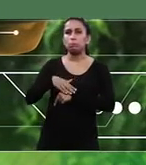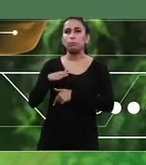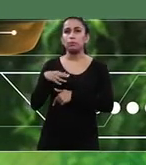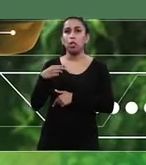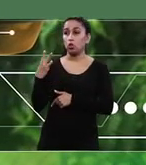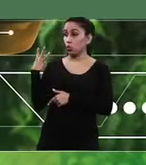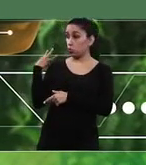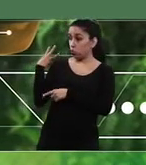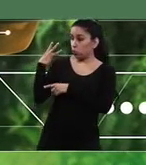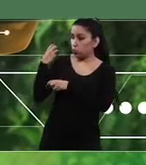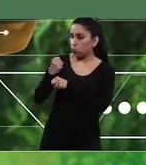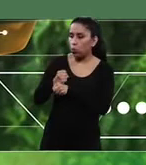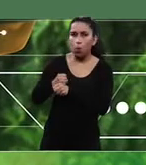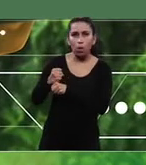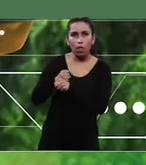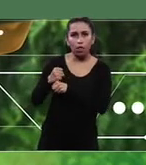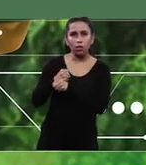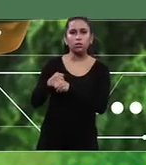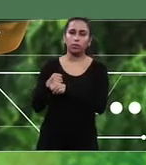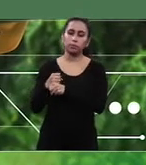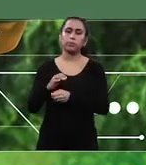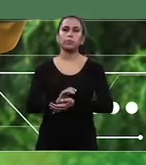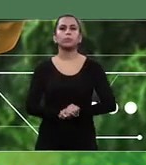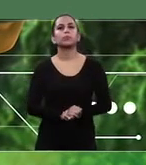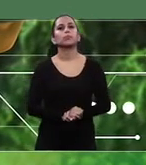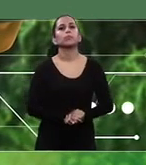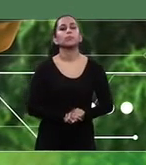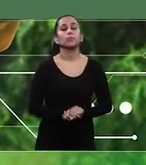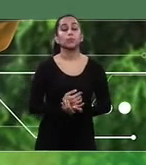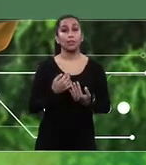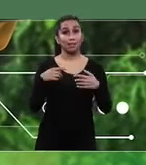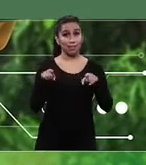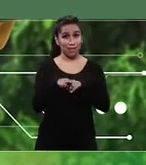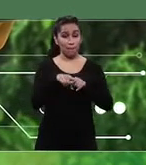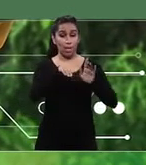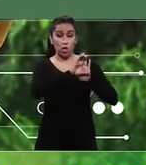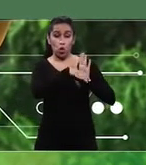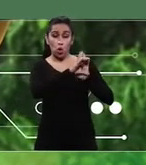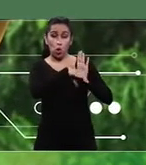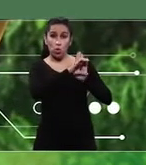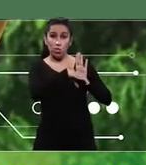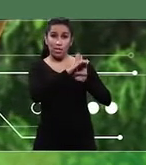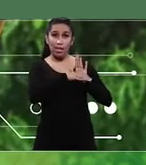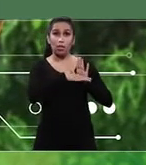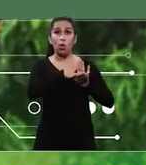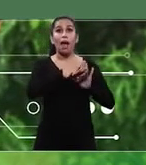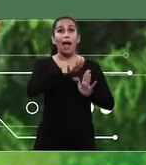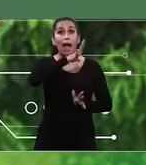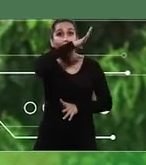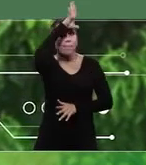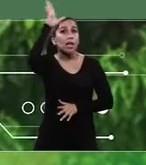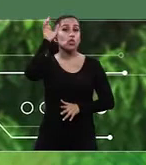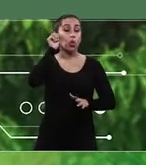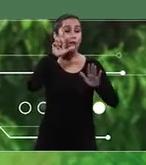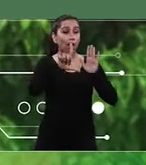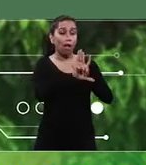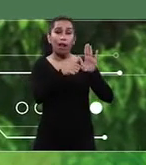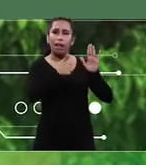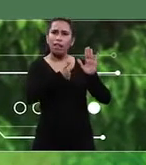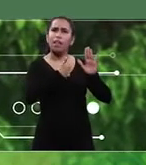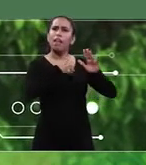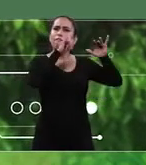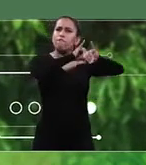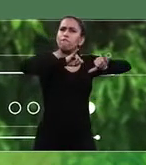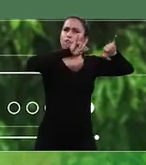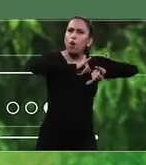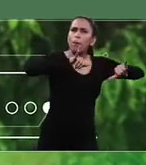últimos 3 anos fechados. Trabalhamos com o conceito de Amazônia Legal, né, que são dados que incluem a totalidade